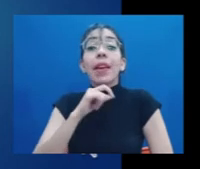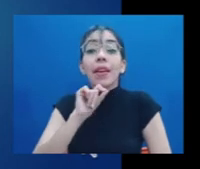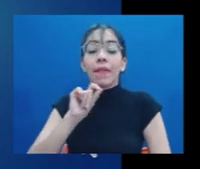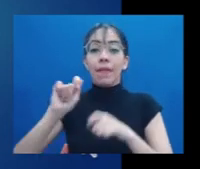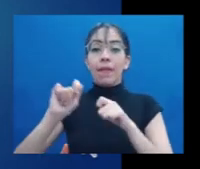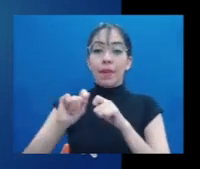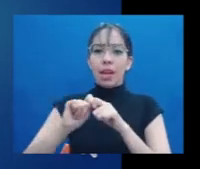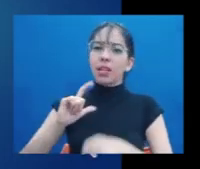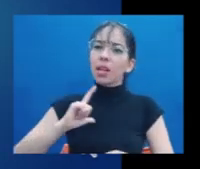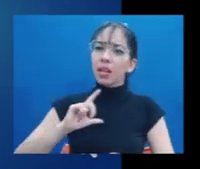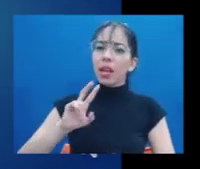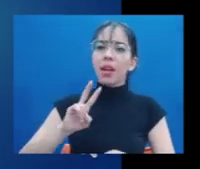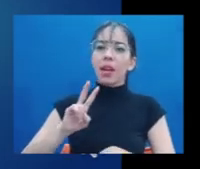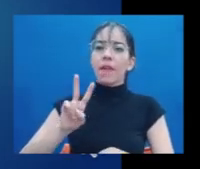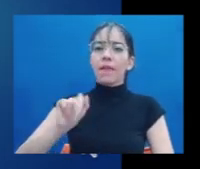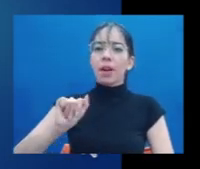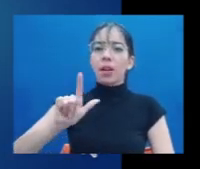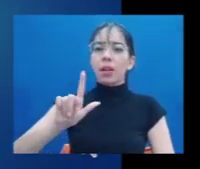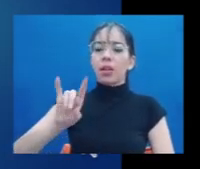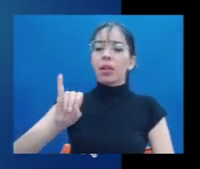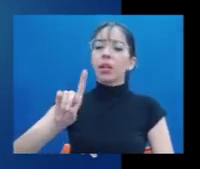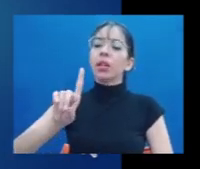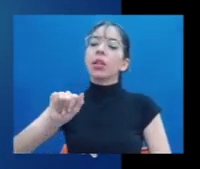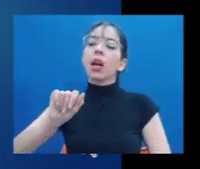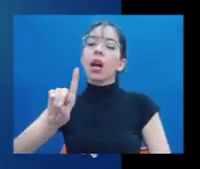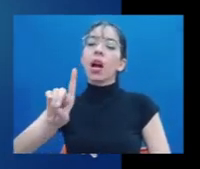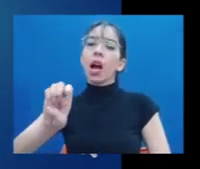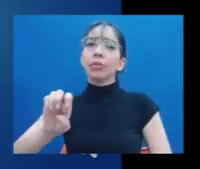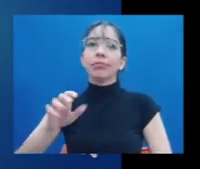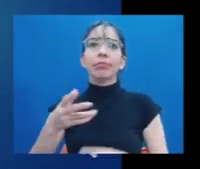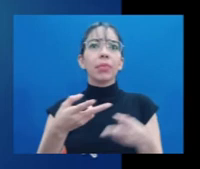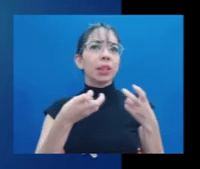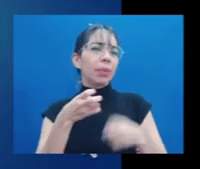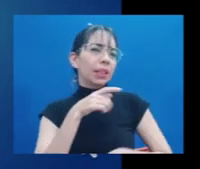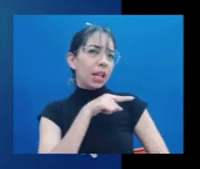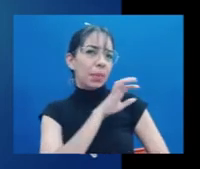informações pertinentes têm que estar contidas. Que informações são essas? Informações como